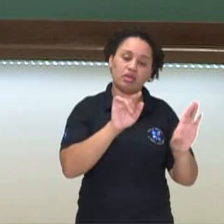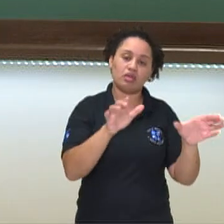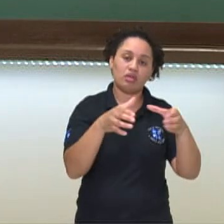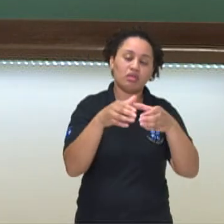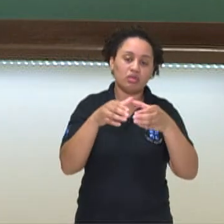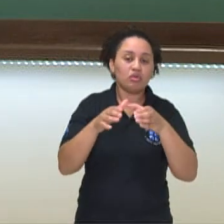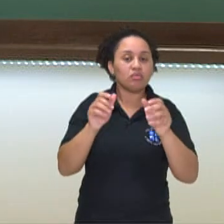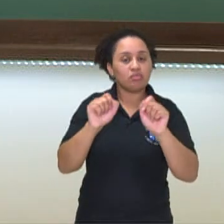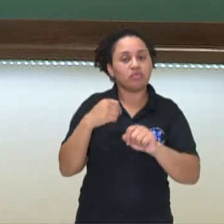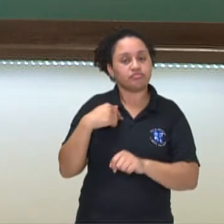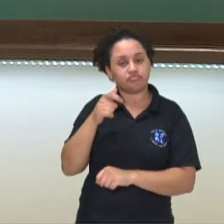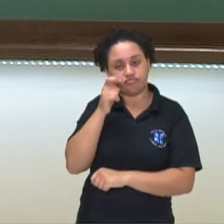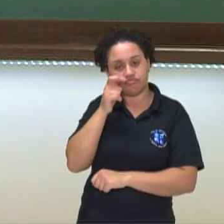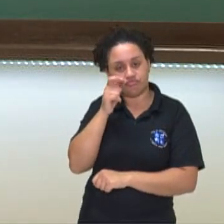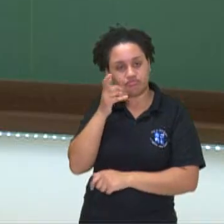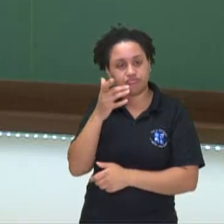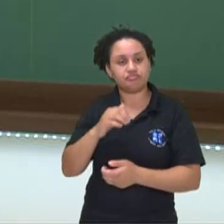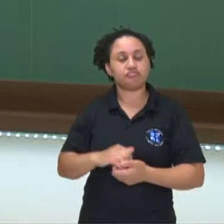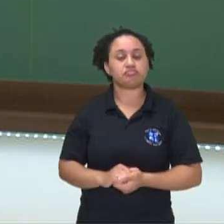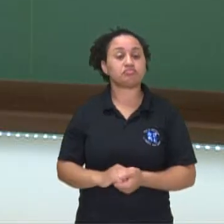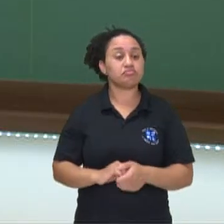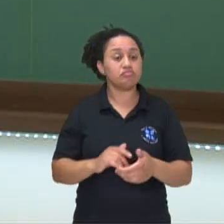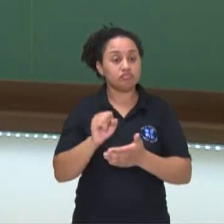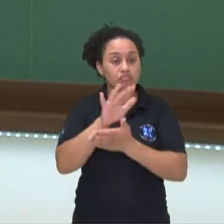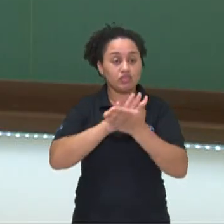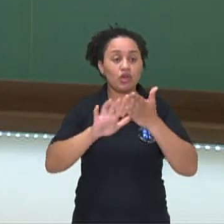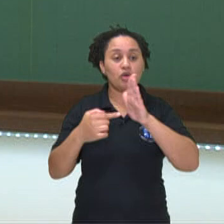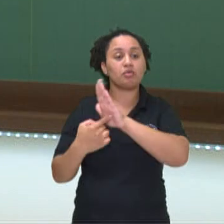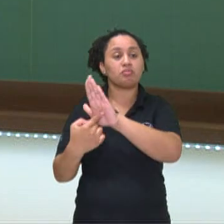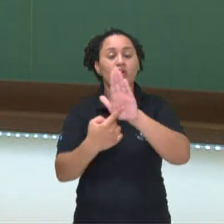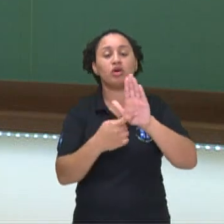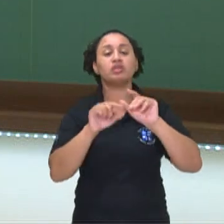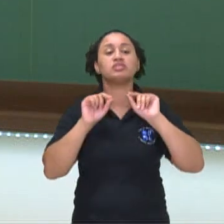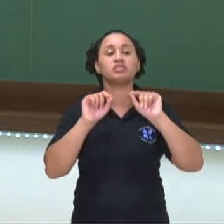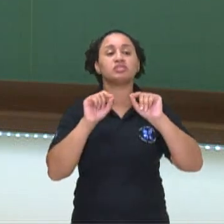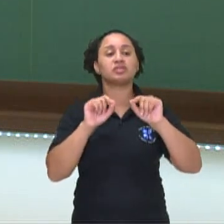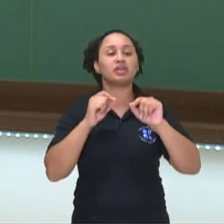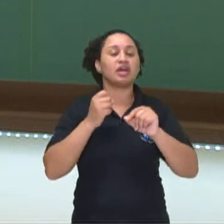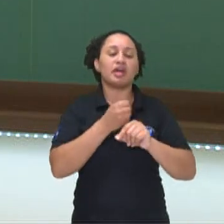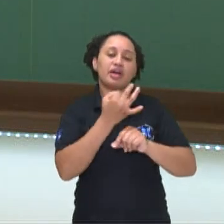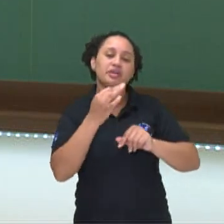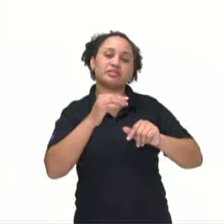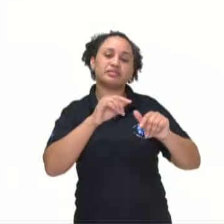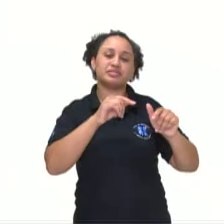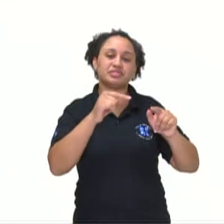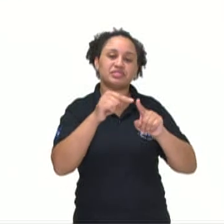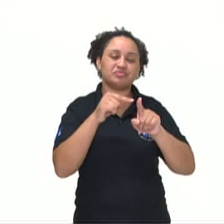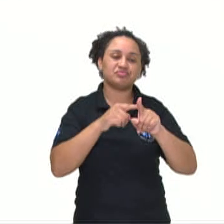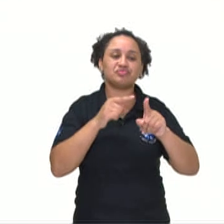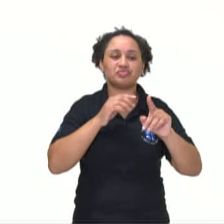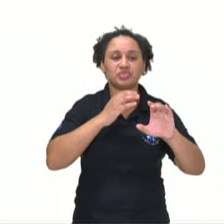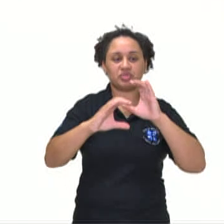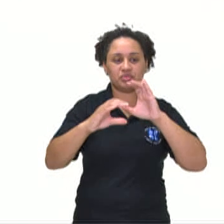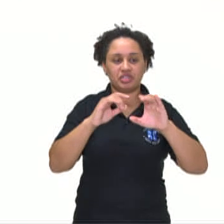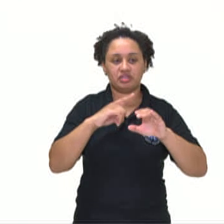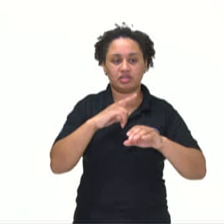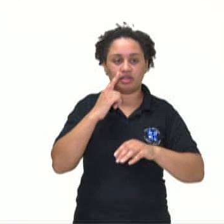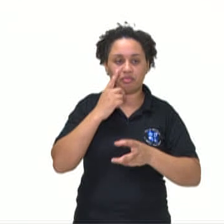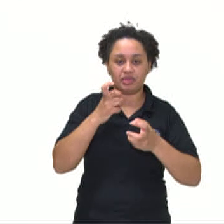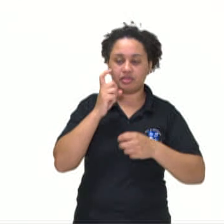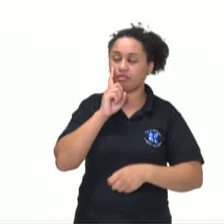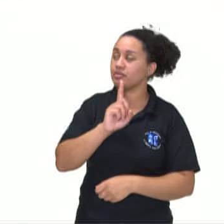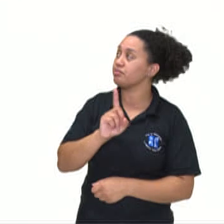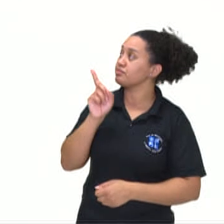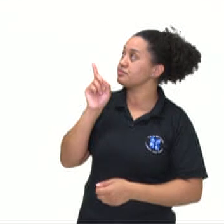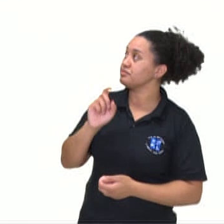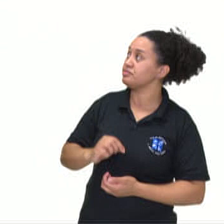aquela família. Essa imagem aqui mostra para você justamente aqui alguns desses meios de comunicação de massa. Observe que a